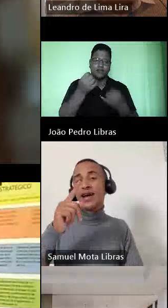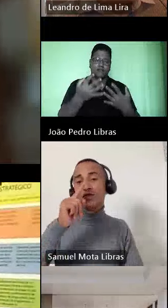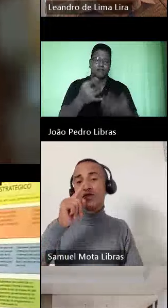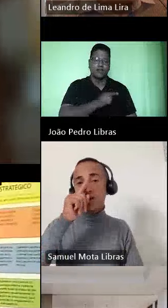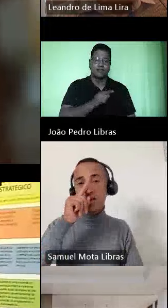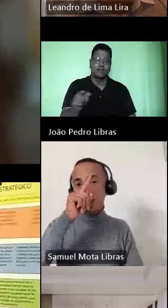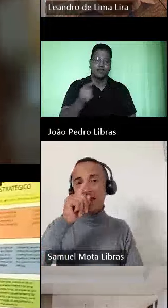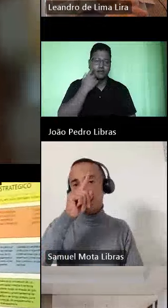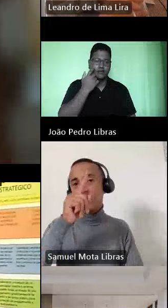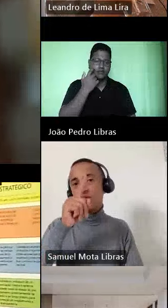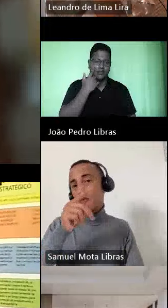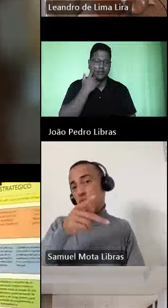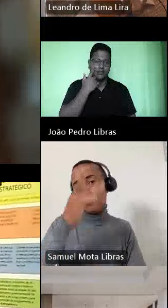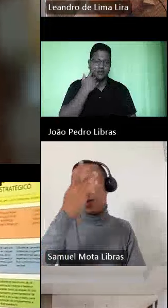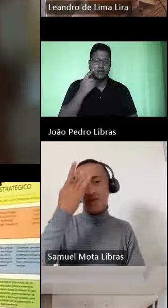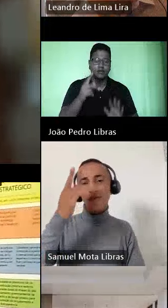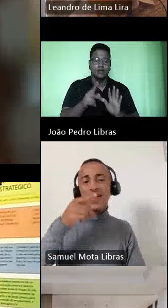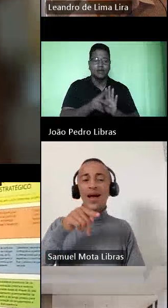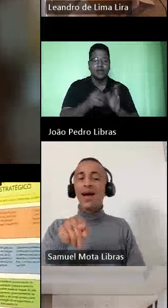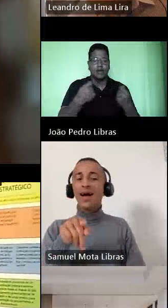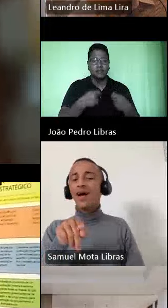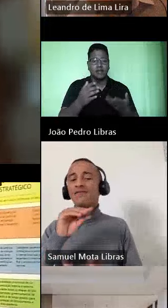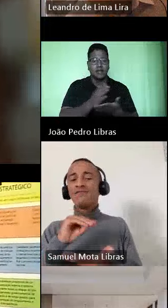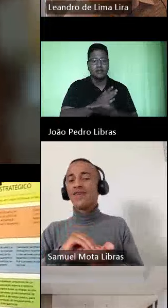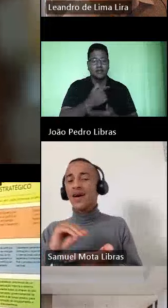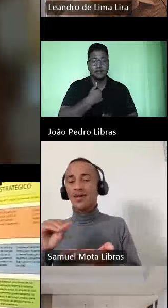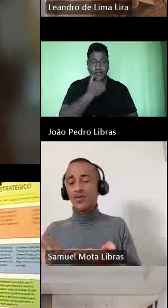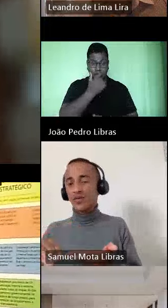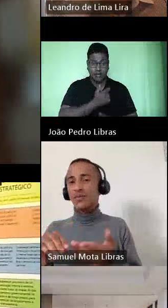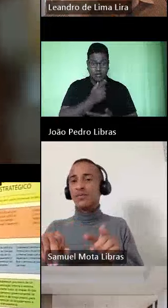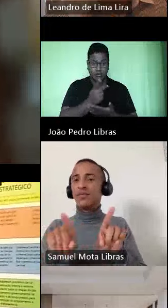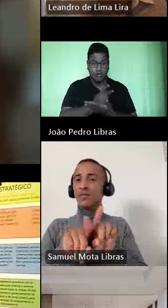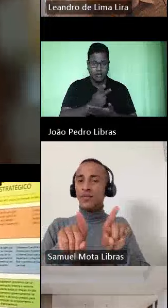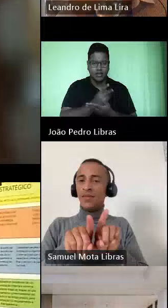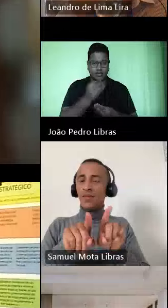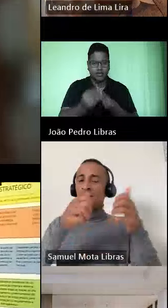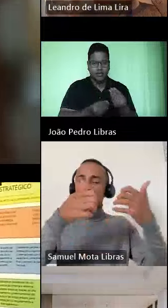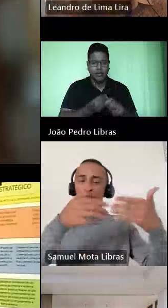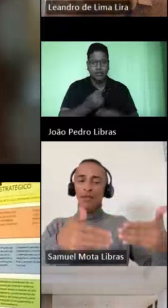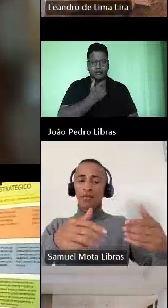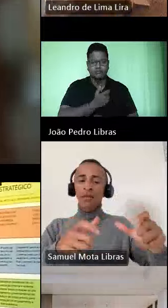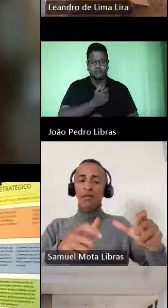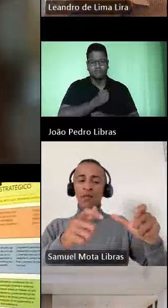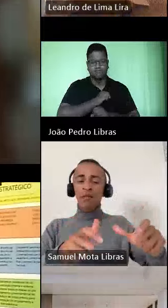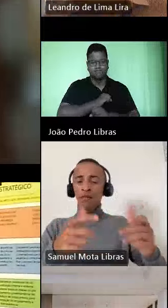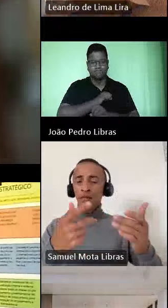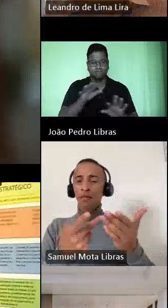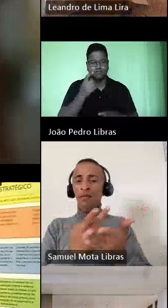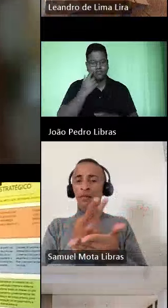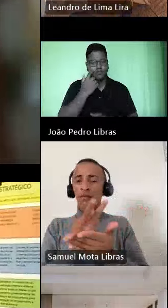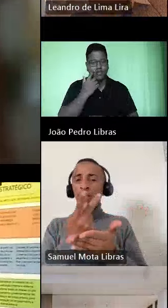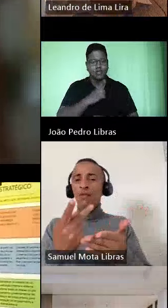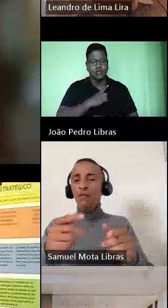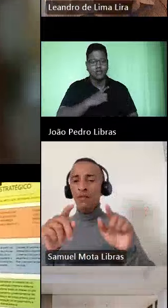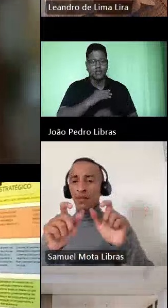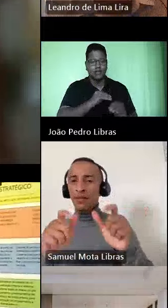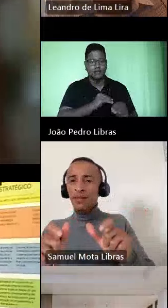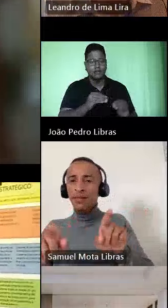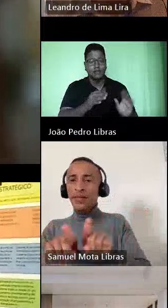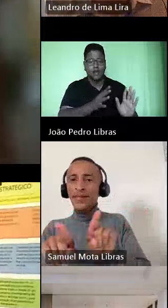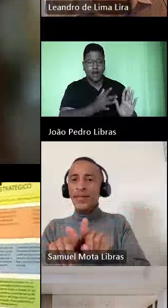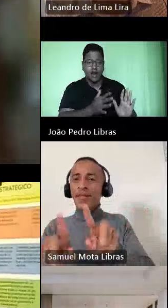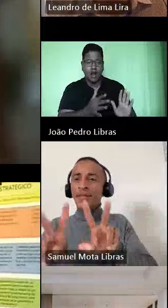questionar como de dizer onde foi que eu errei porque eu tô me expondo e acho que uma coisa que a gente leva dessa conversa toda é